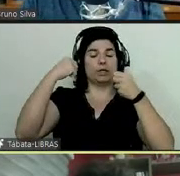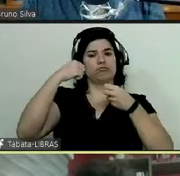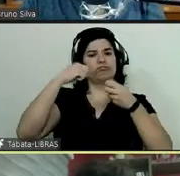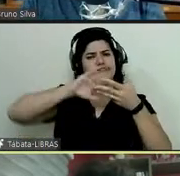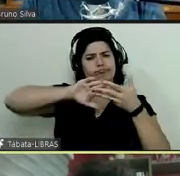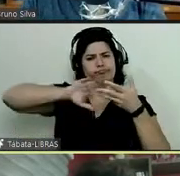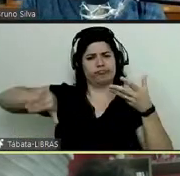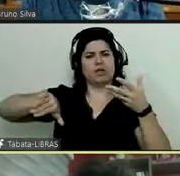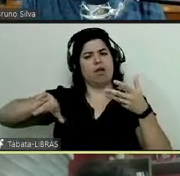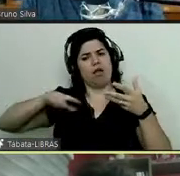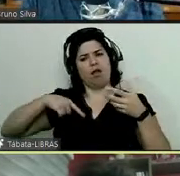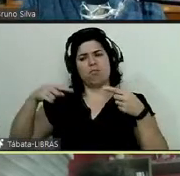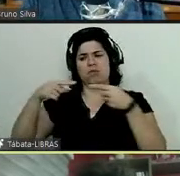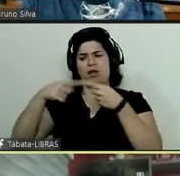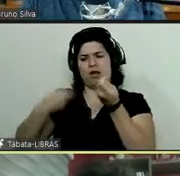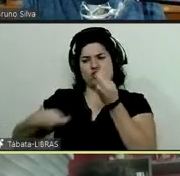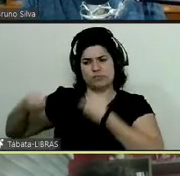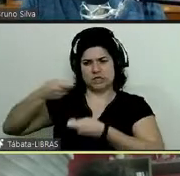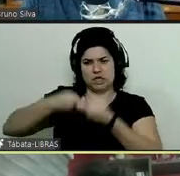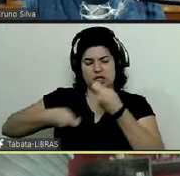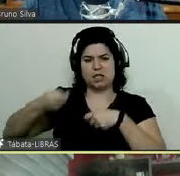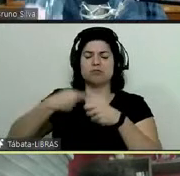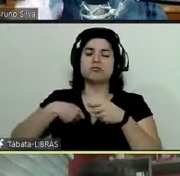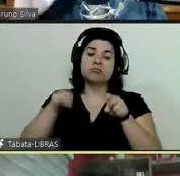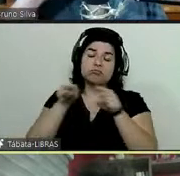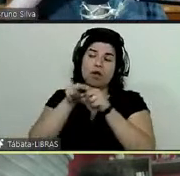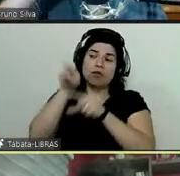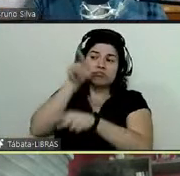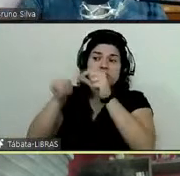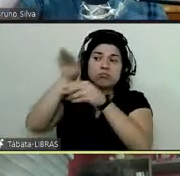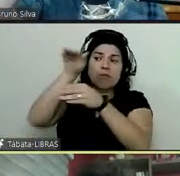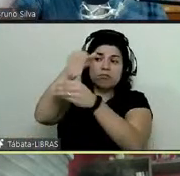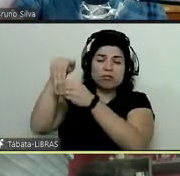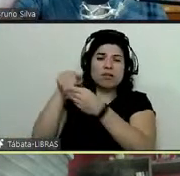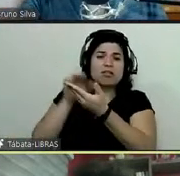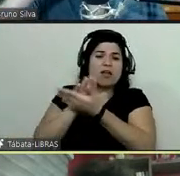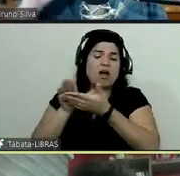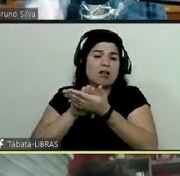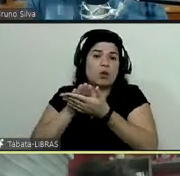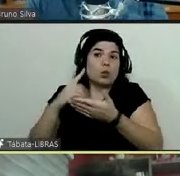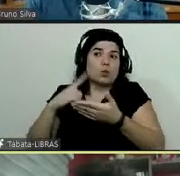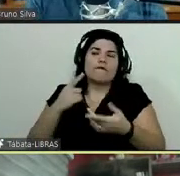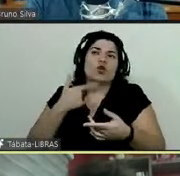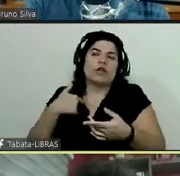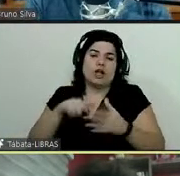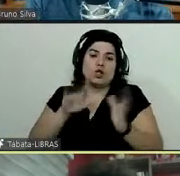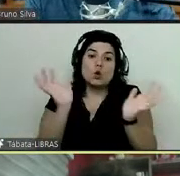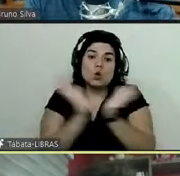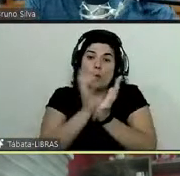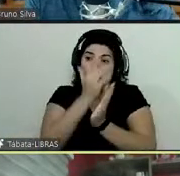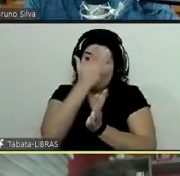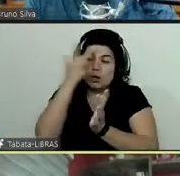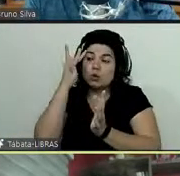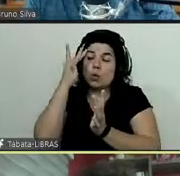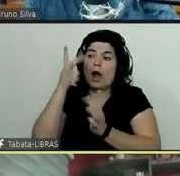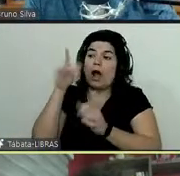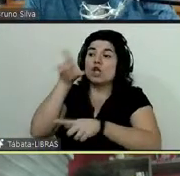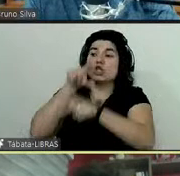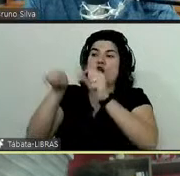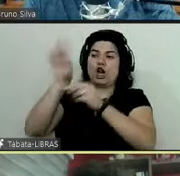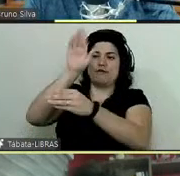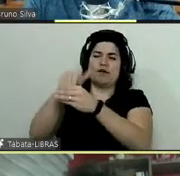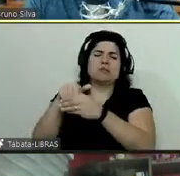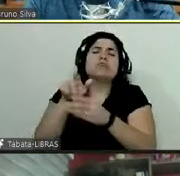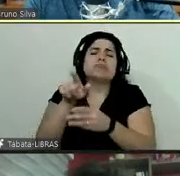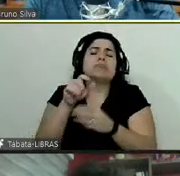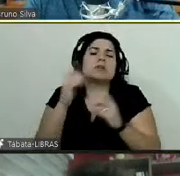uma parte da administração Além disso não são eleitos e por isso não representam nenhuma vontade Popular que o senhor pode nos dizer sobre isso